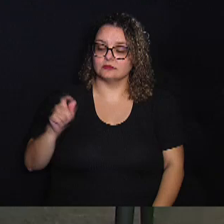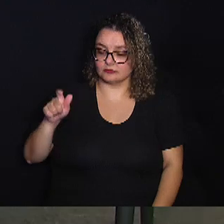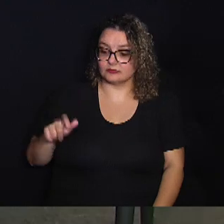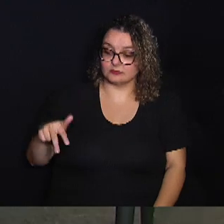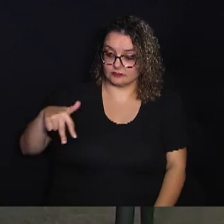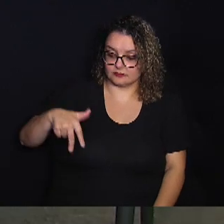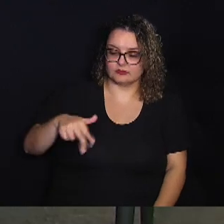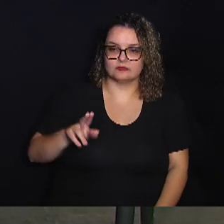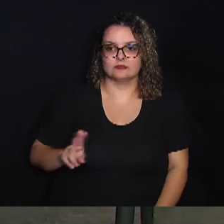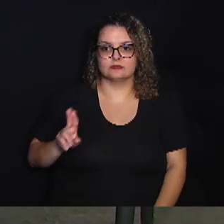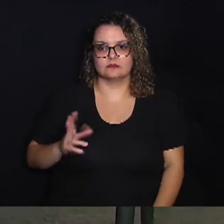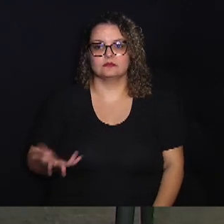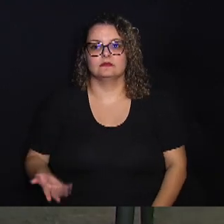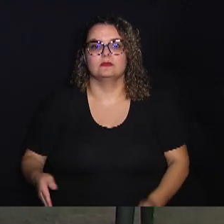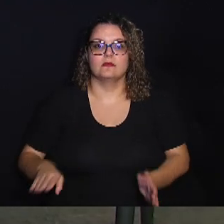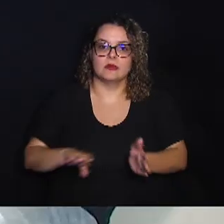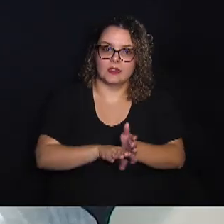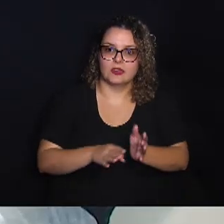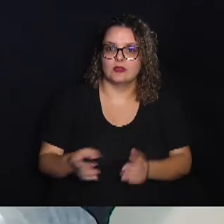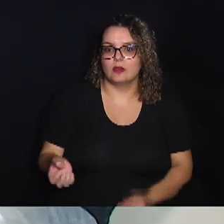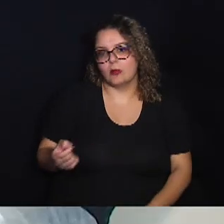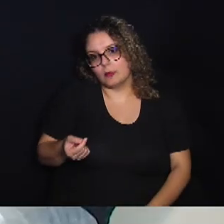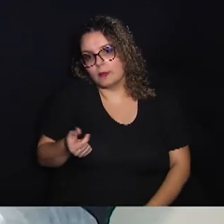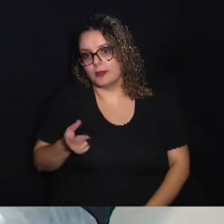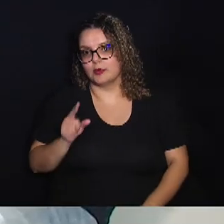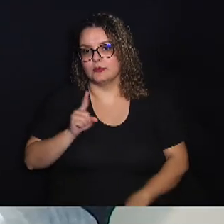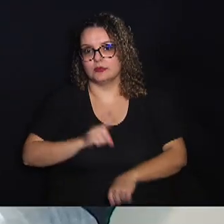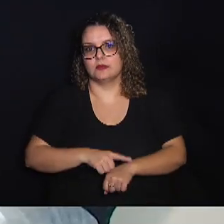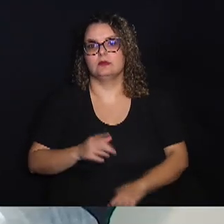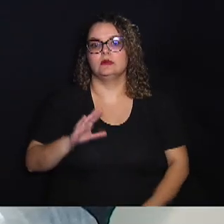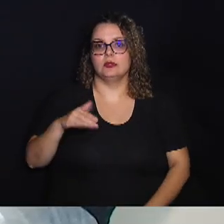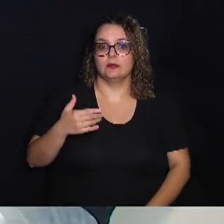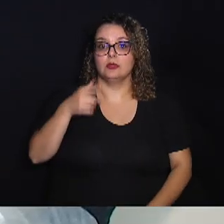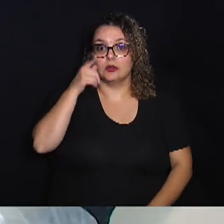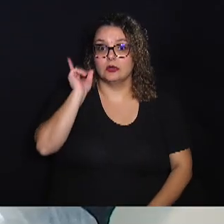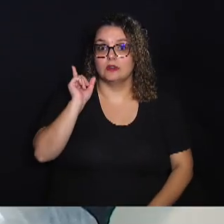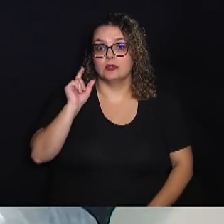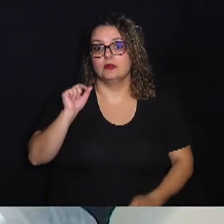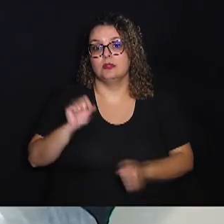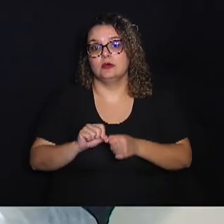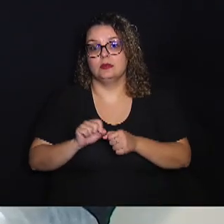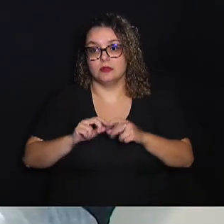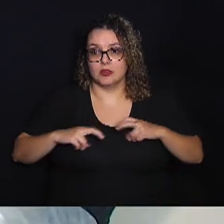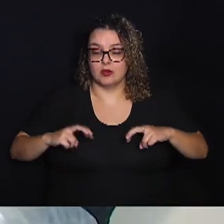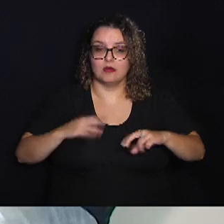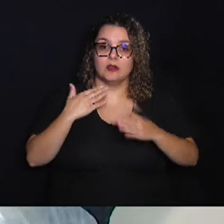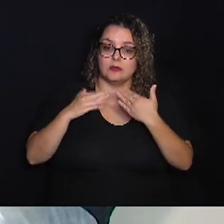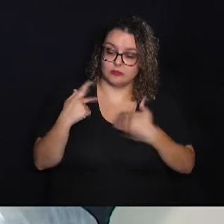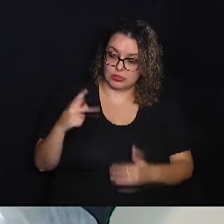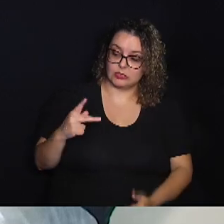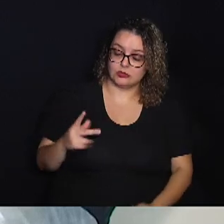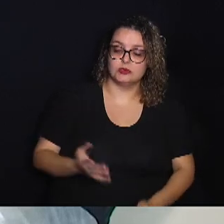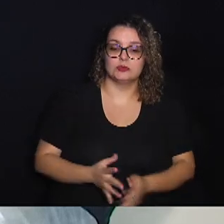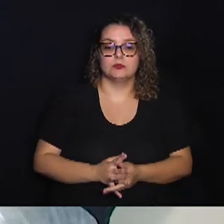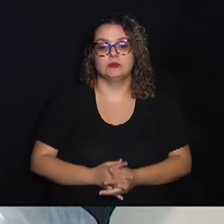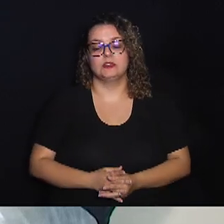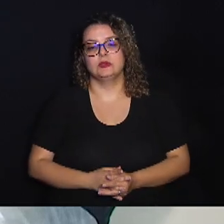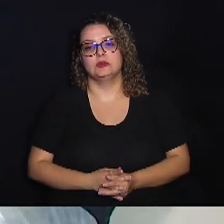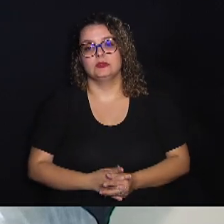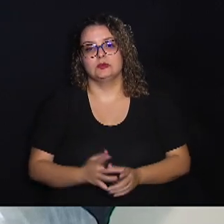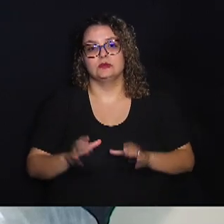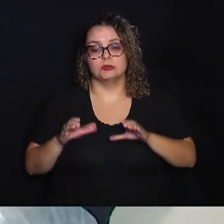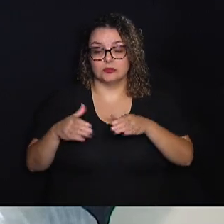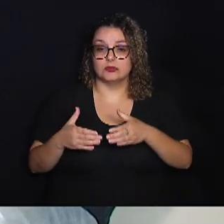que chegou recentemente, e quando ontem fiz a roda de conversa com ele, então no grupo a